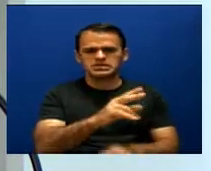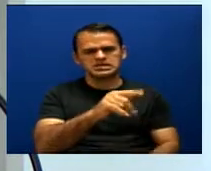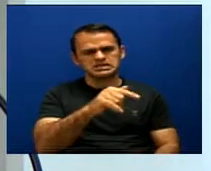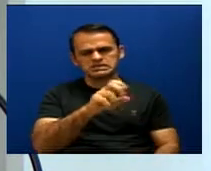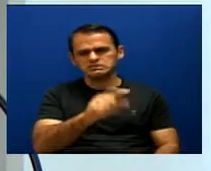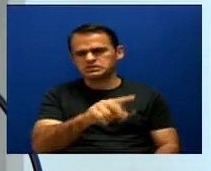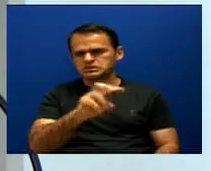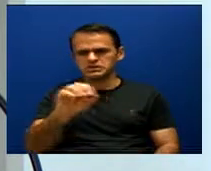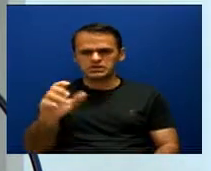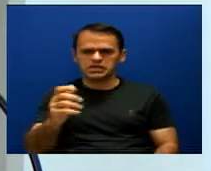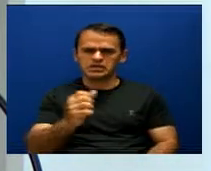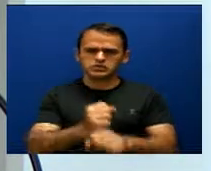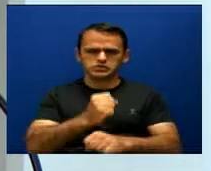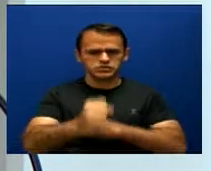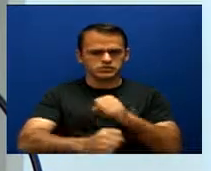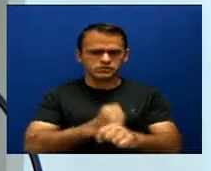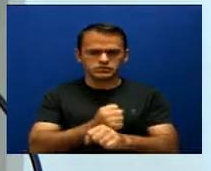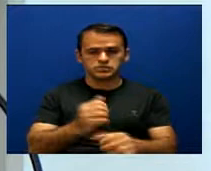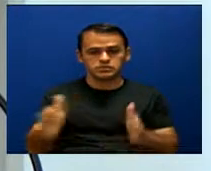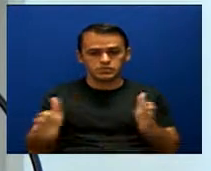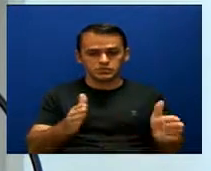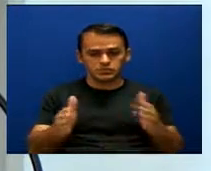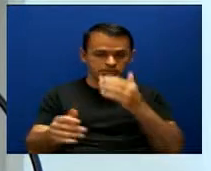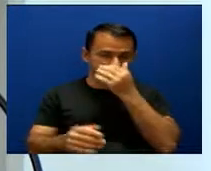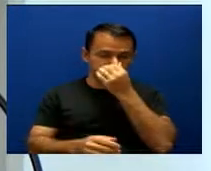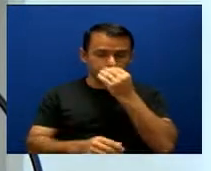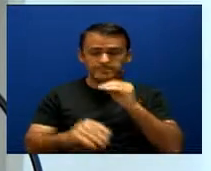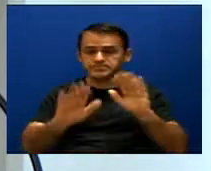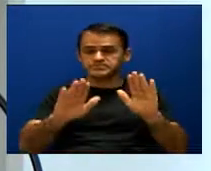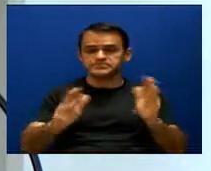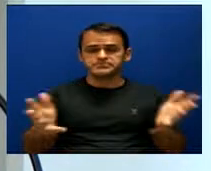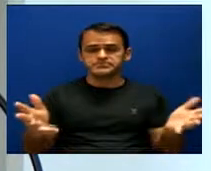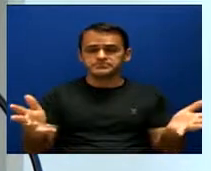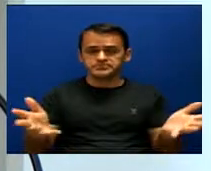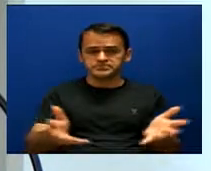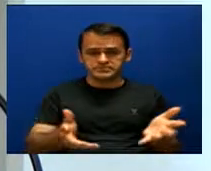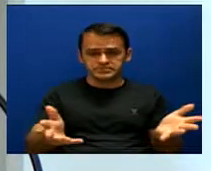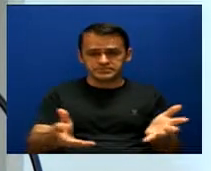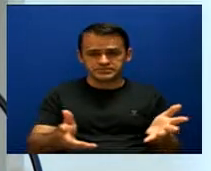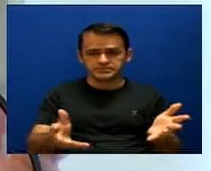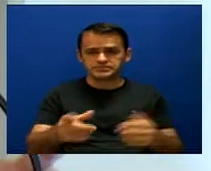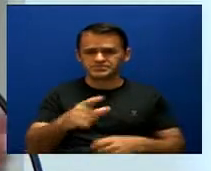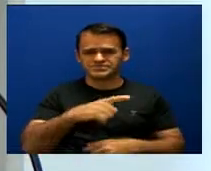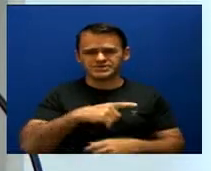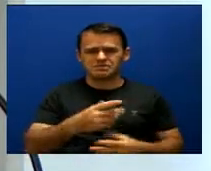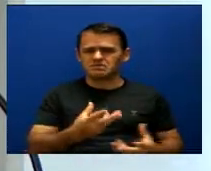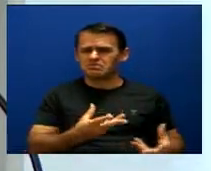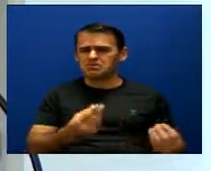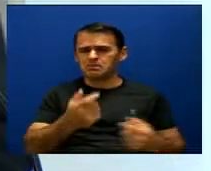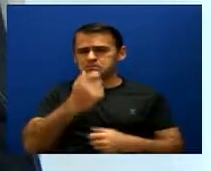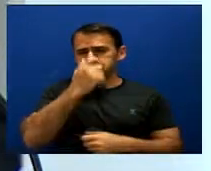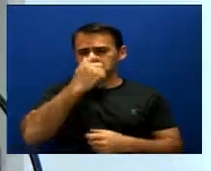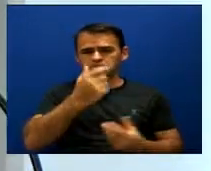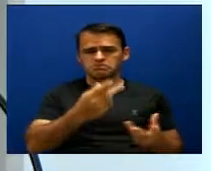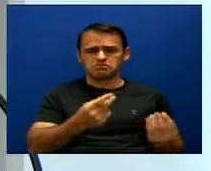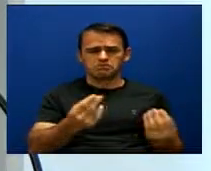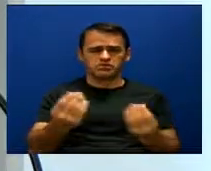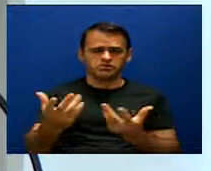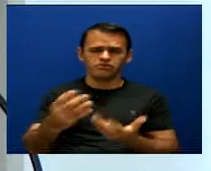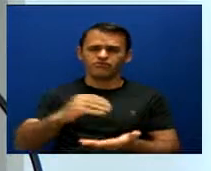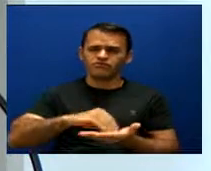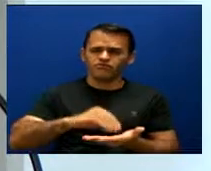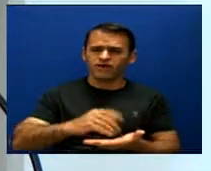7.500 pessoas no ano. Só que o momento agora atual, nós estamos com uma demanda muito alta, que está